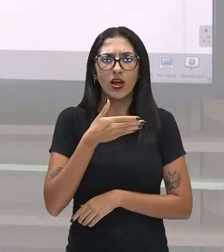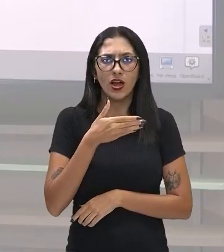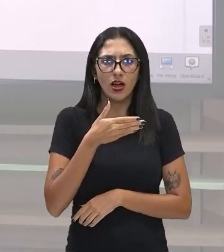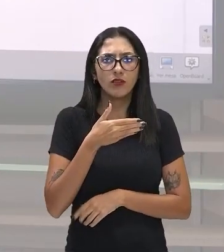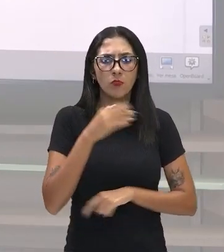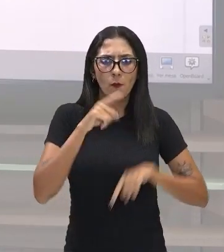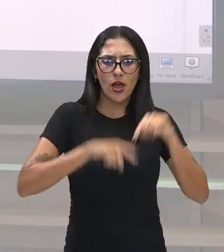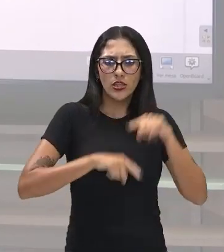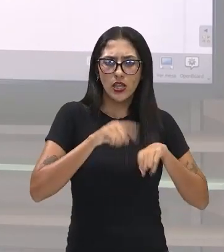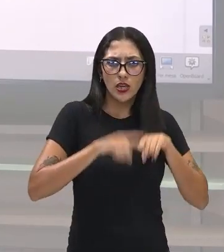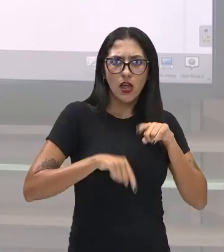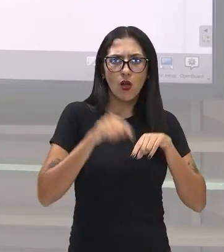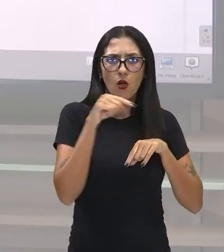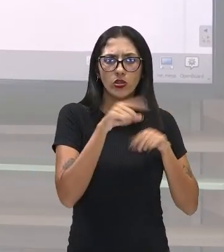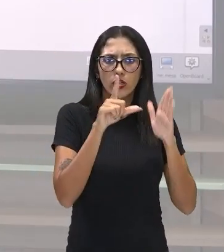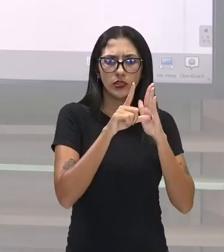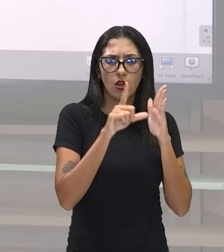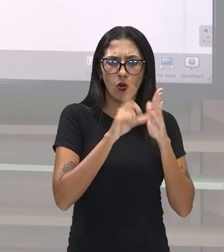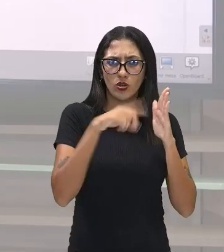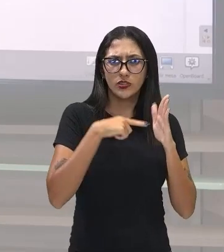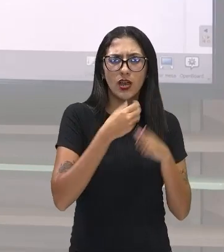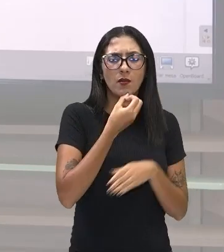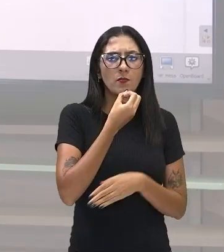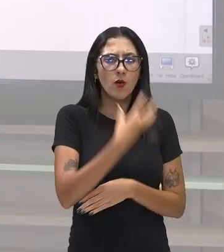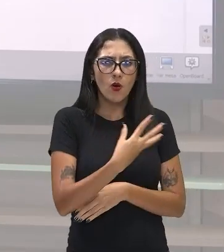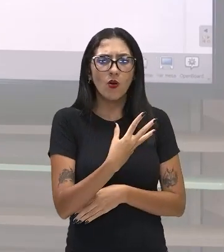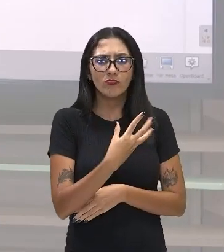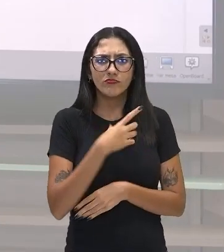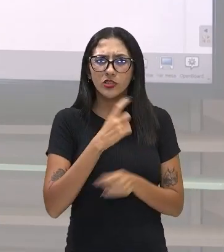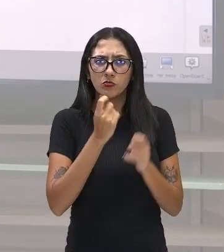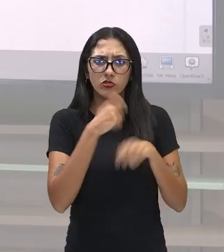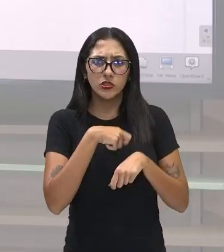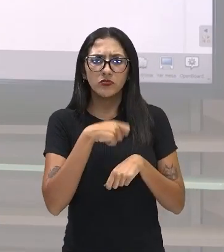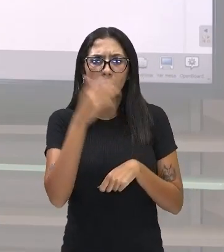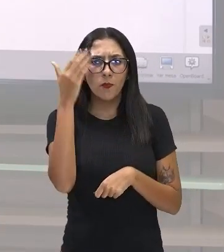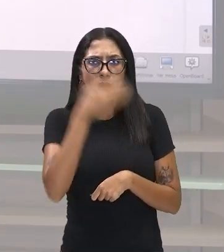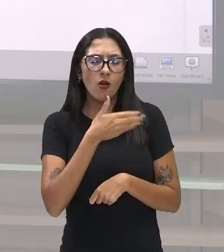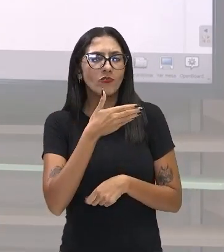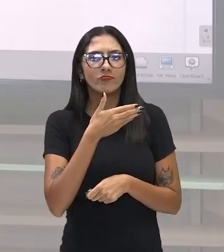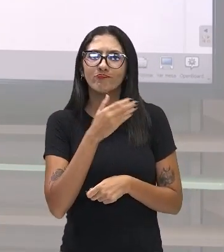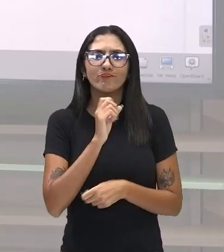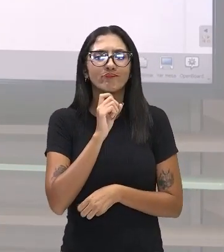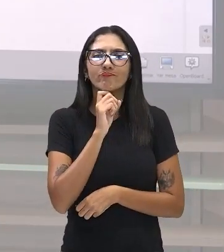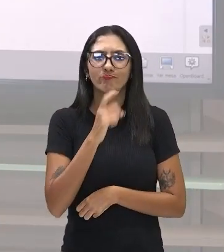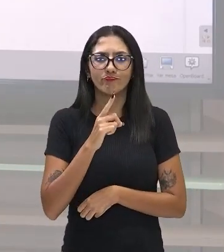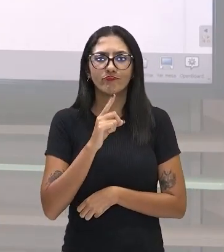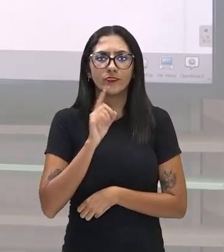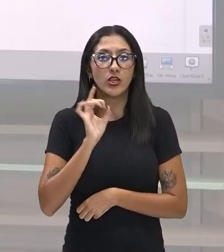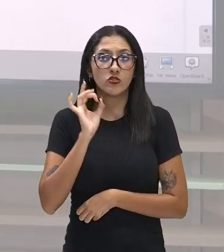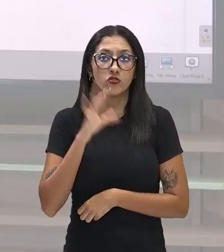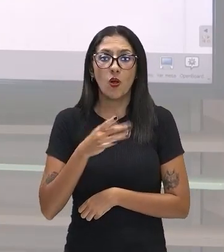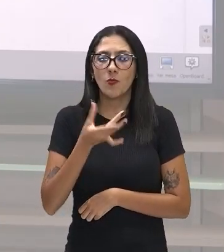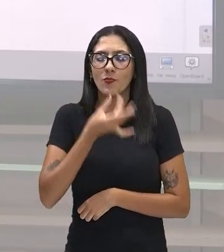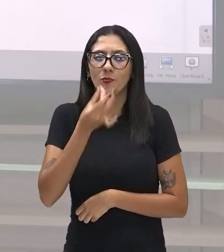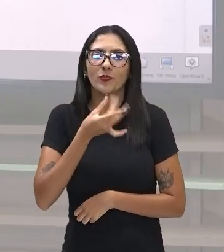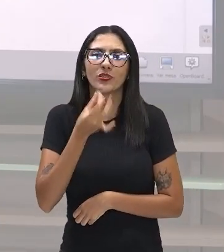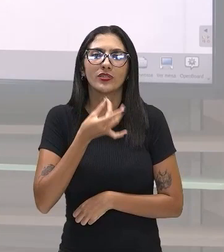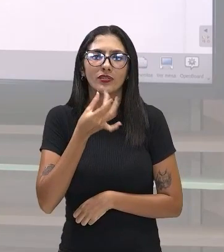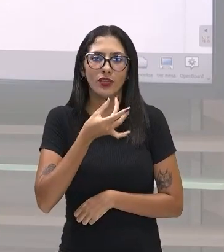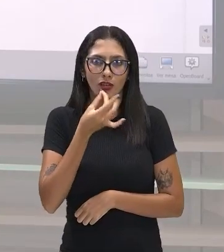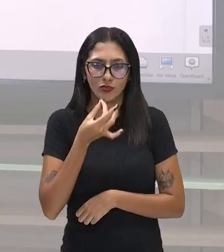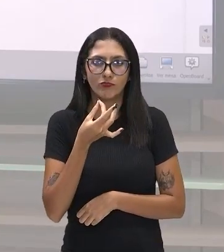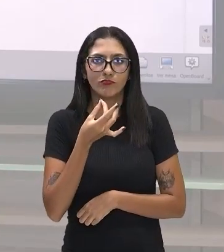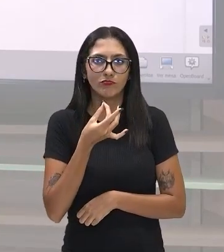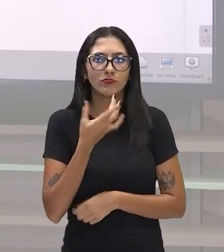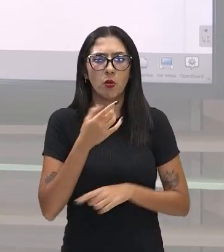são realmente muito bons? Não sabemos. É a opinião da pessoa. Os produtos